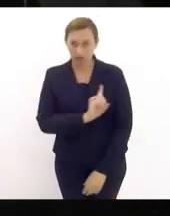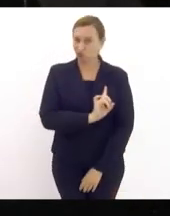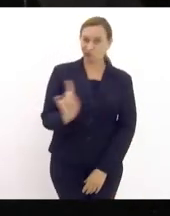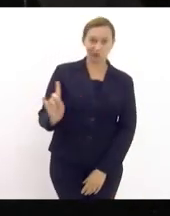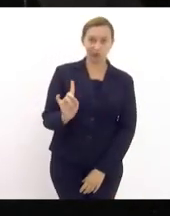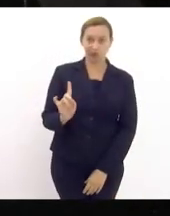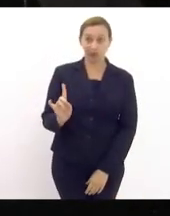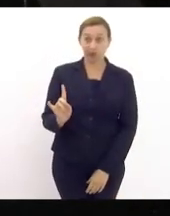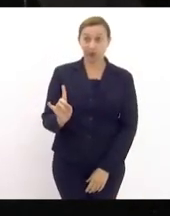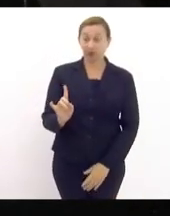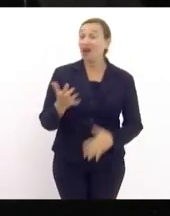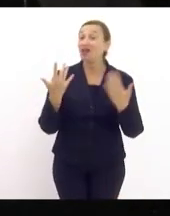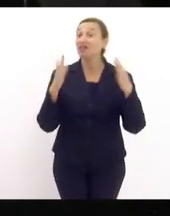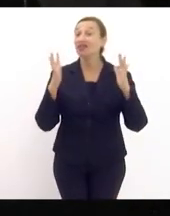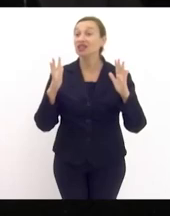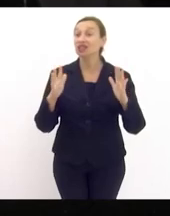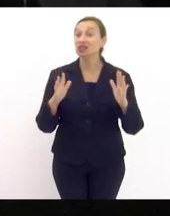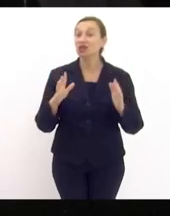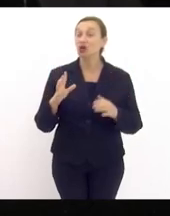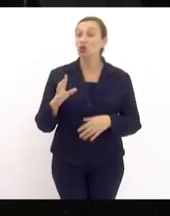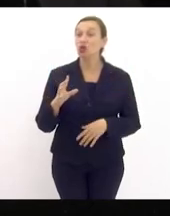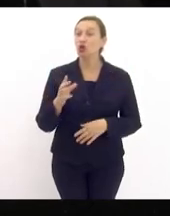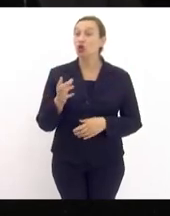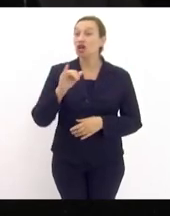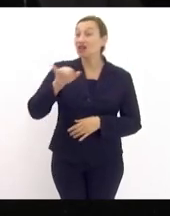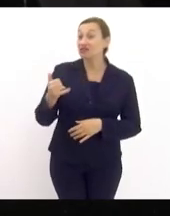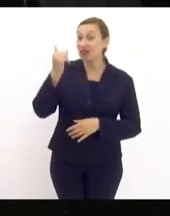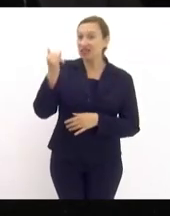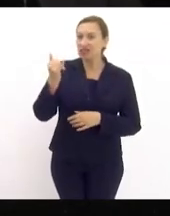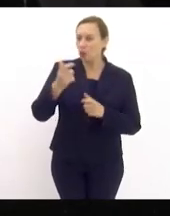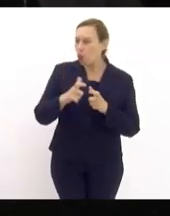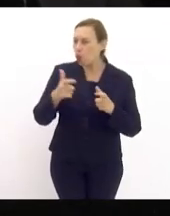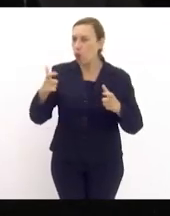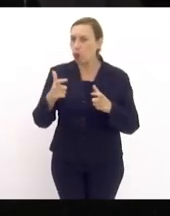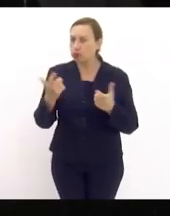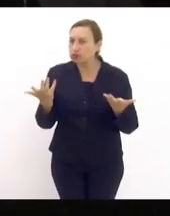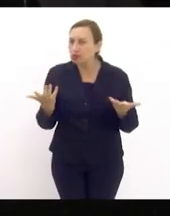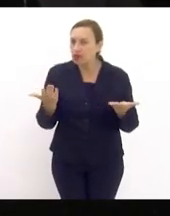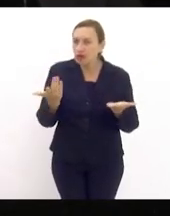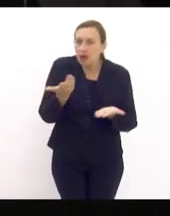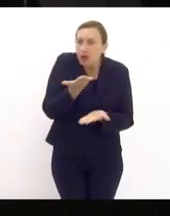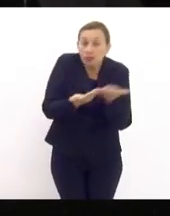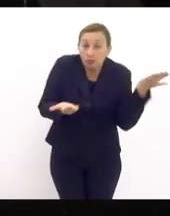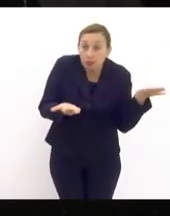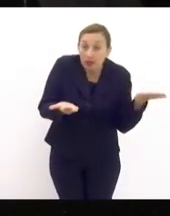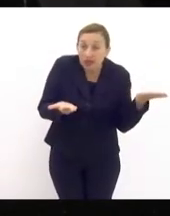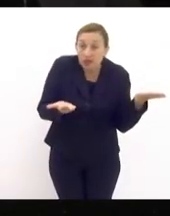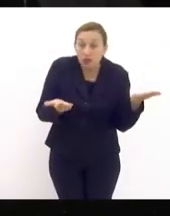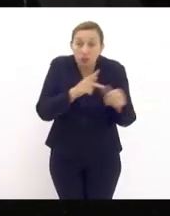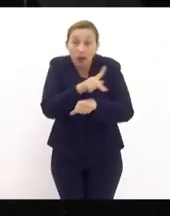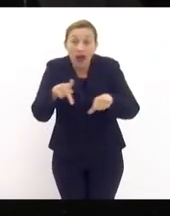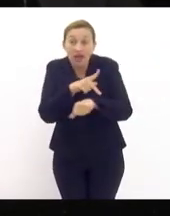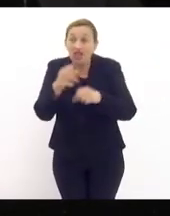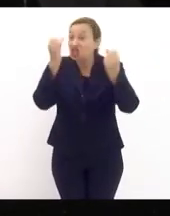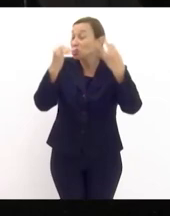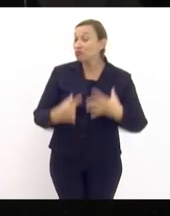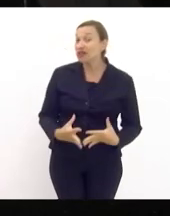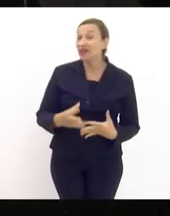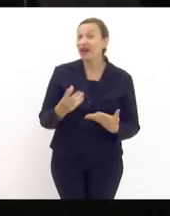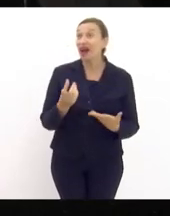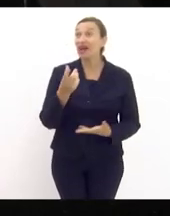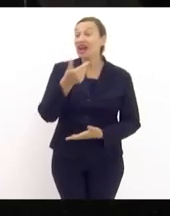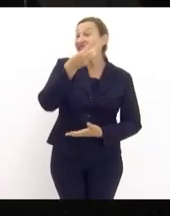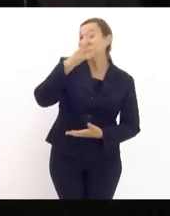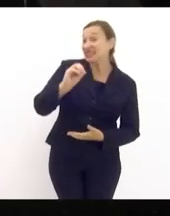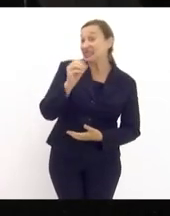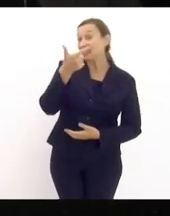É o quê? Vamos comemorar o aumento da inflação, a decadência moral desse país? O que é que eu vou explicar daqui a 30 anos,